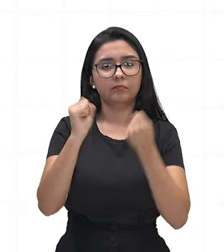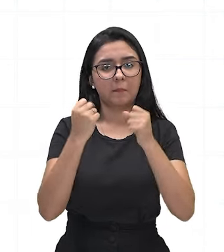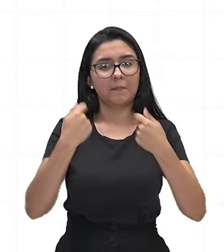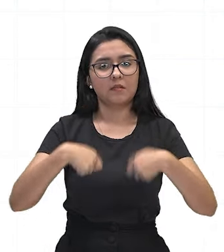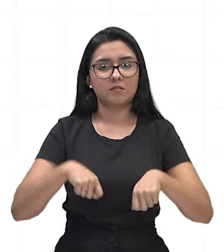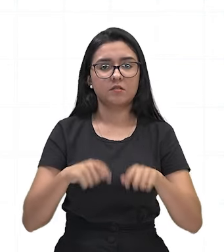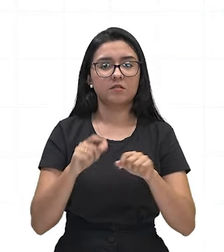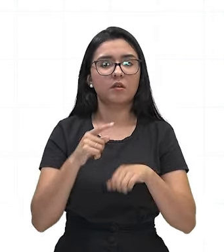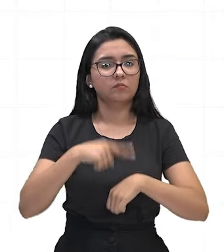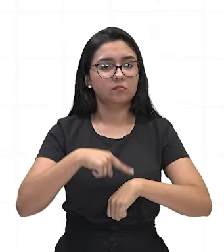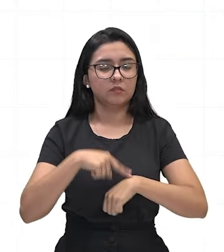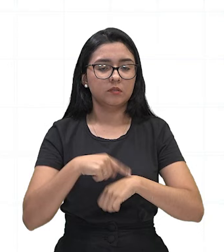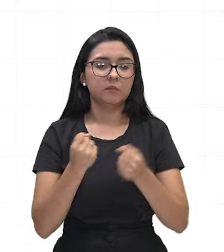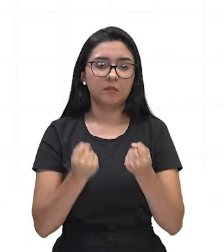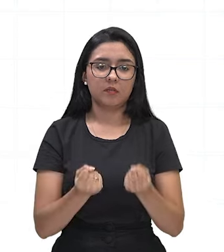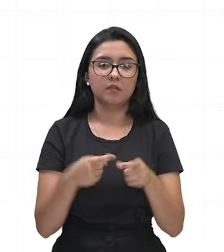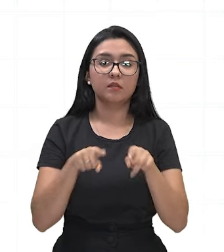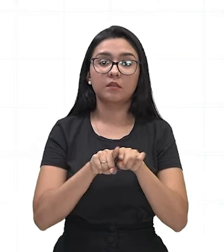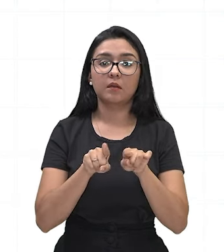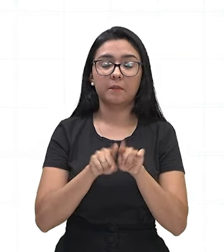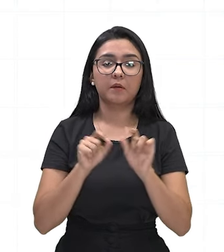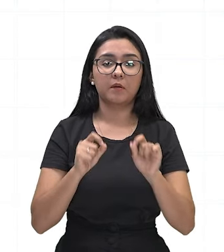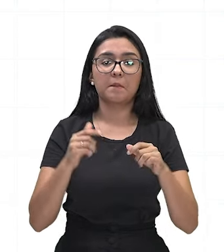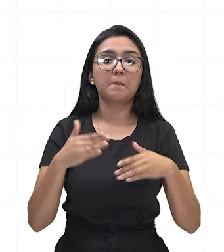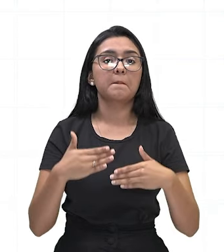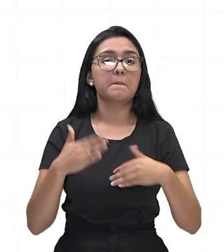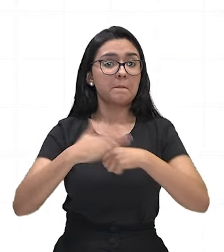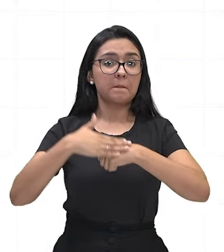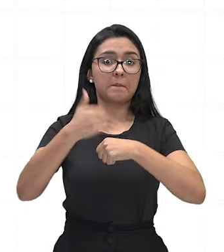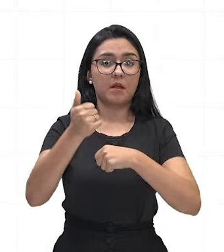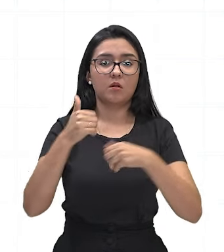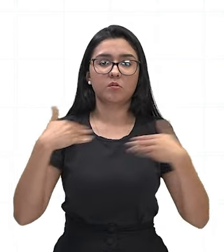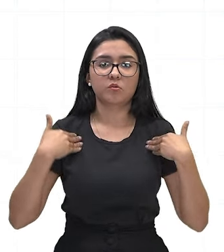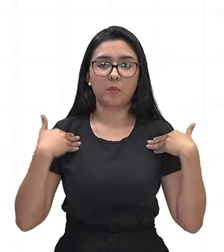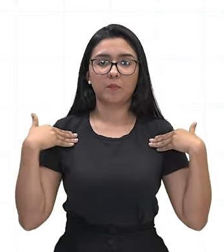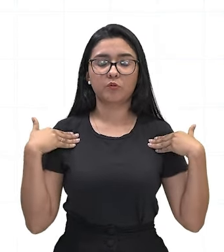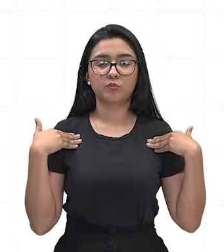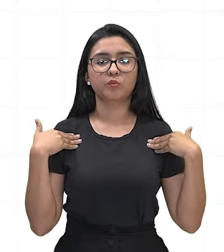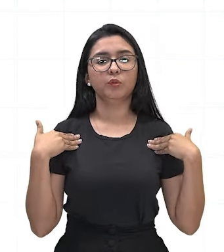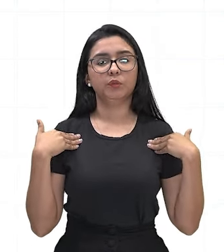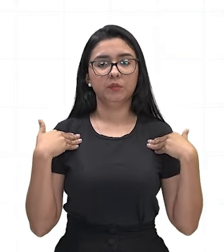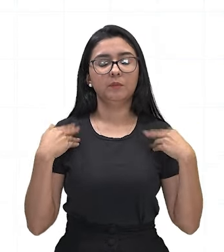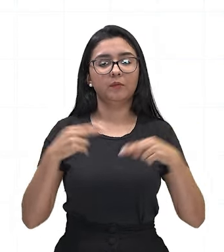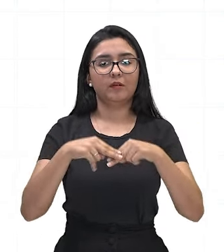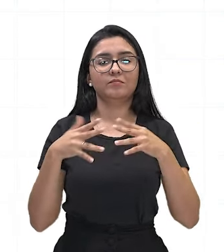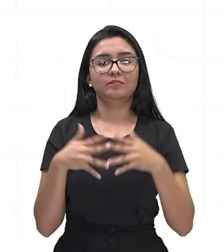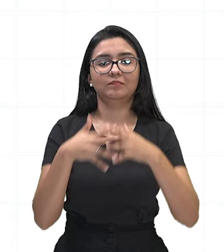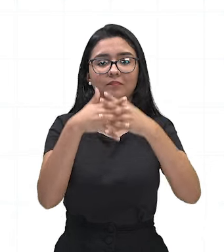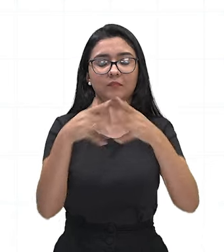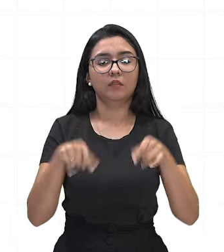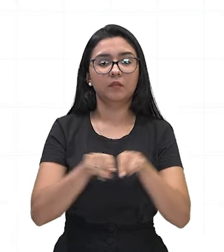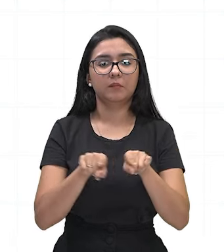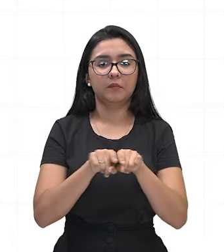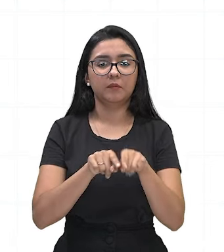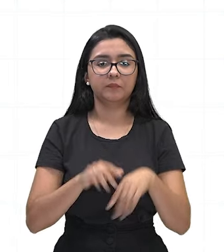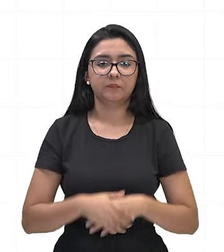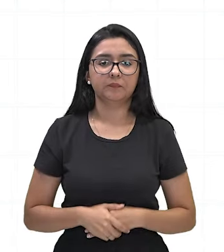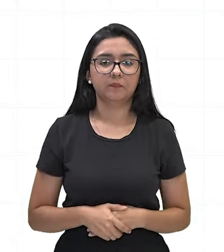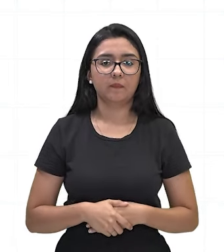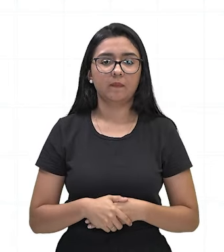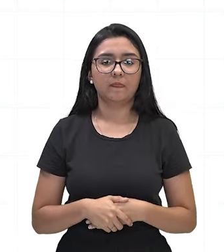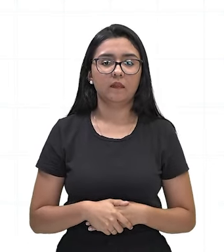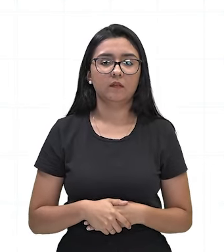intensidade vai também melhorar a sua postura já que vai est trabalhando ali com a questão muscular que é é um Um dos